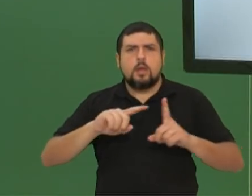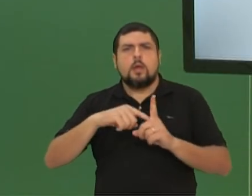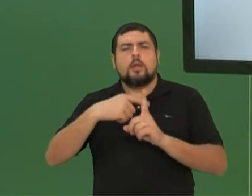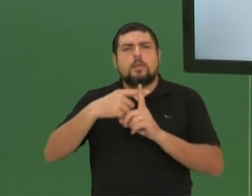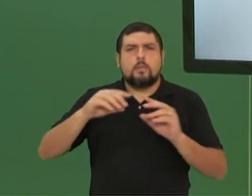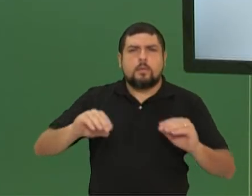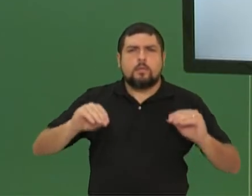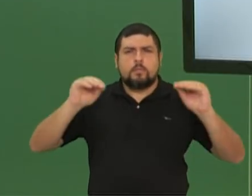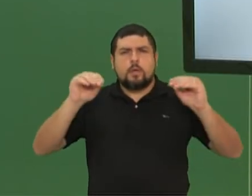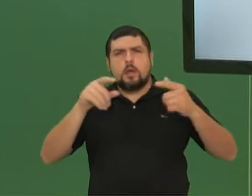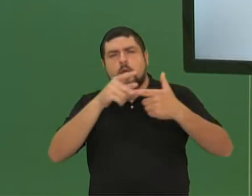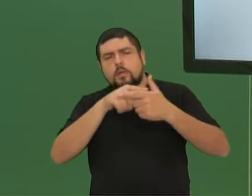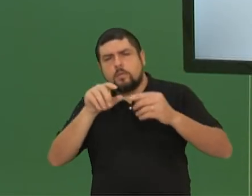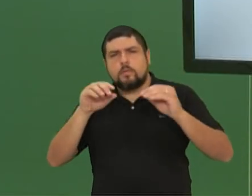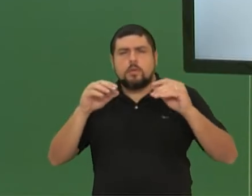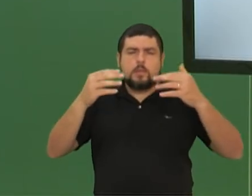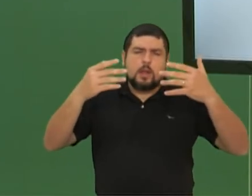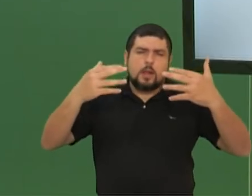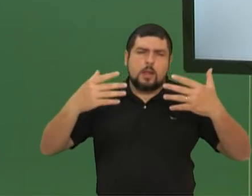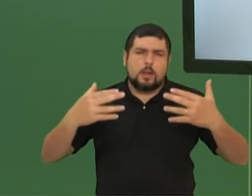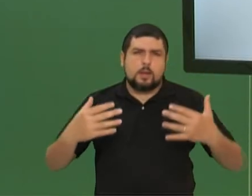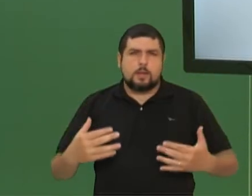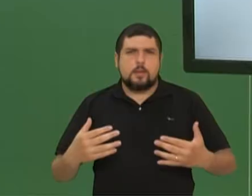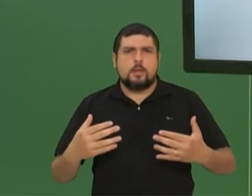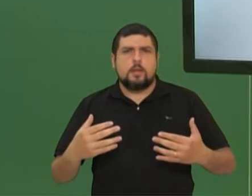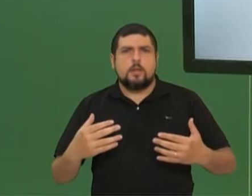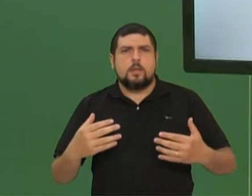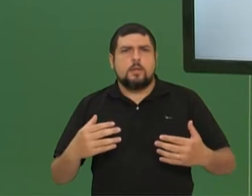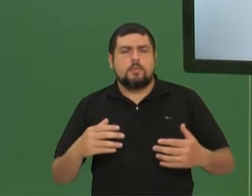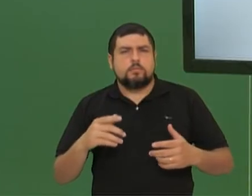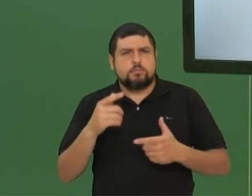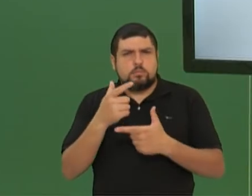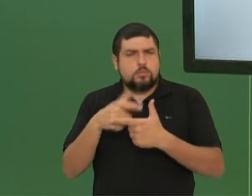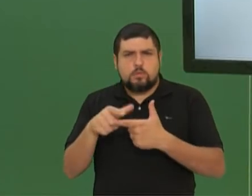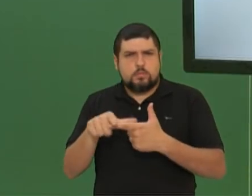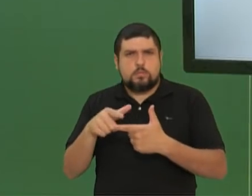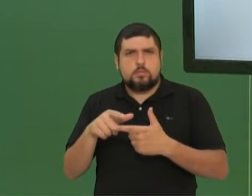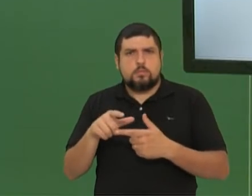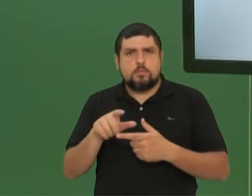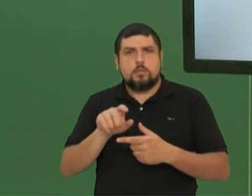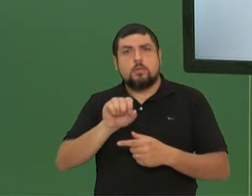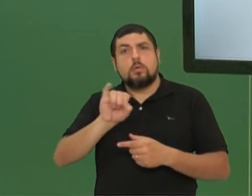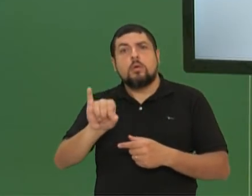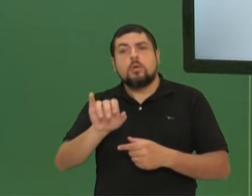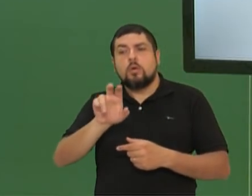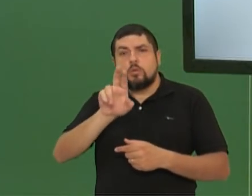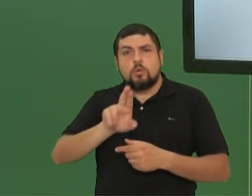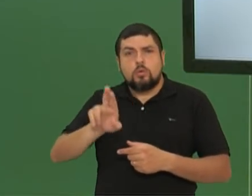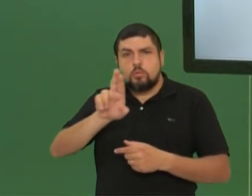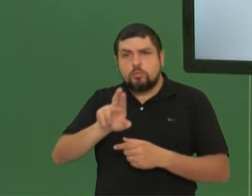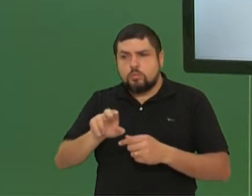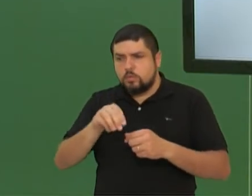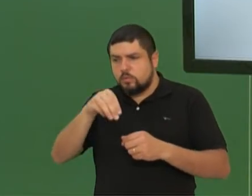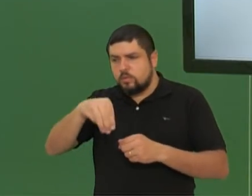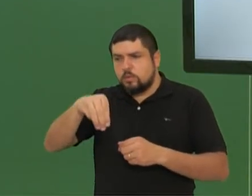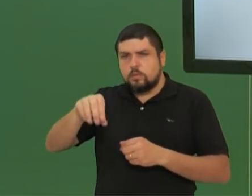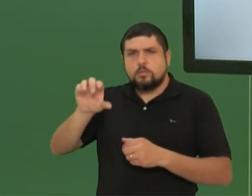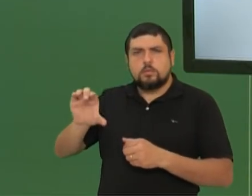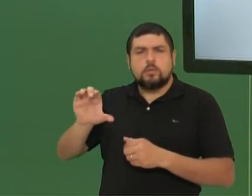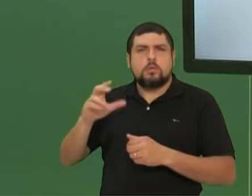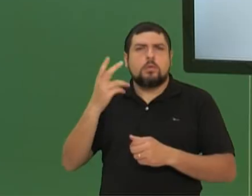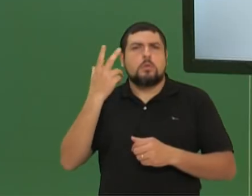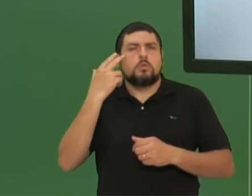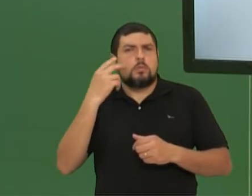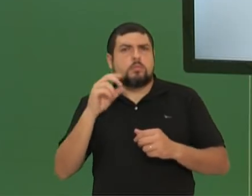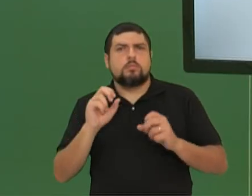nessa soma de frações, né? Colocou 1 debaixo do 20. Sem problema, gente, é isso aí. O caminho vai levar a mesma solução. Mas